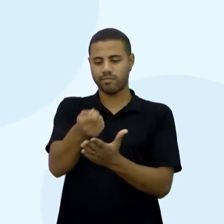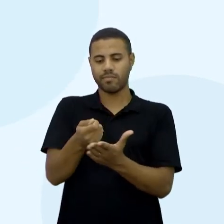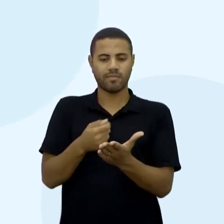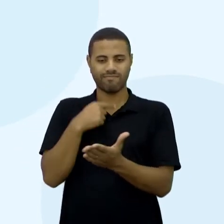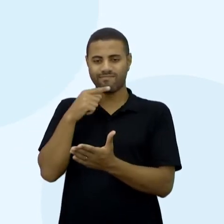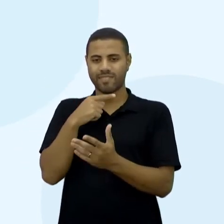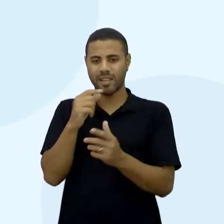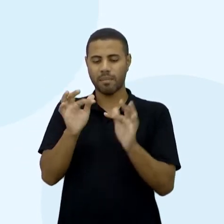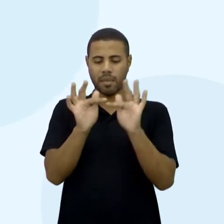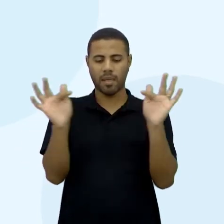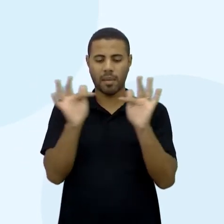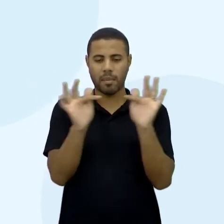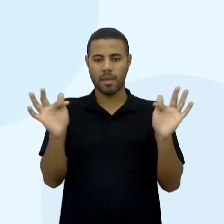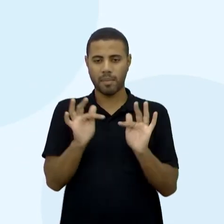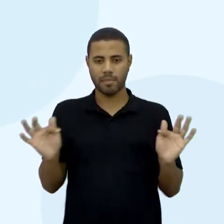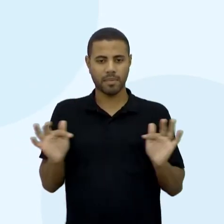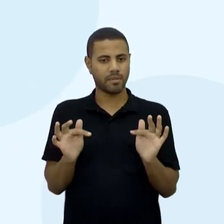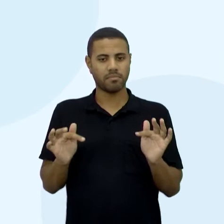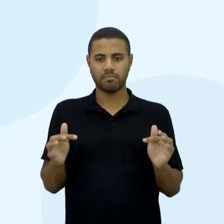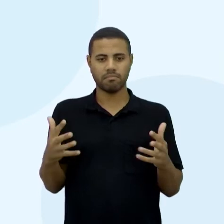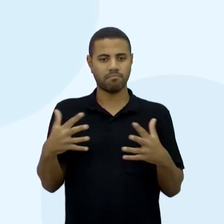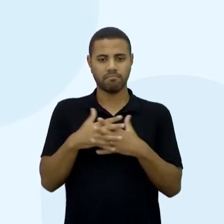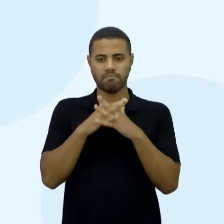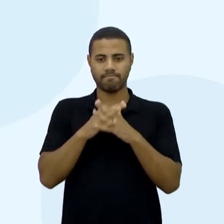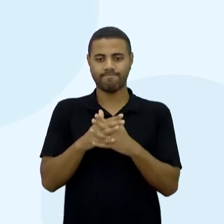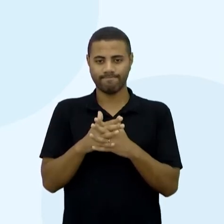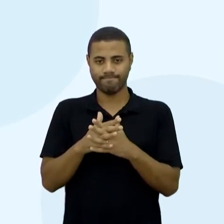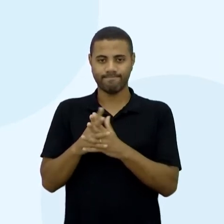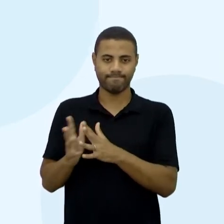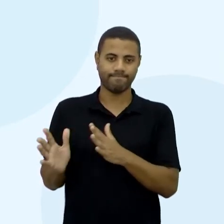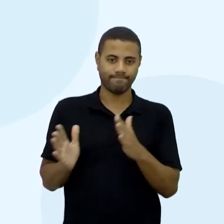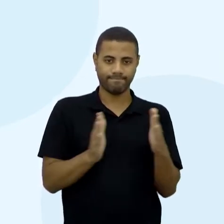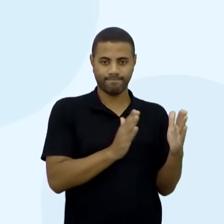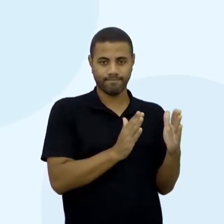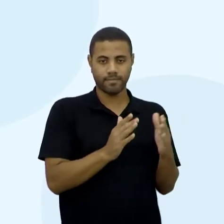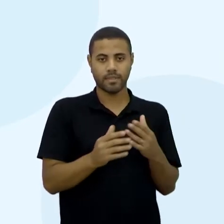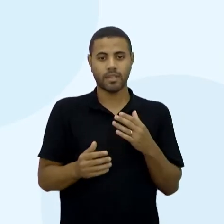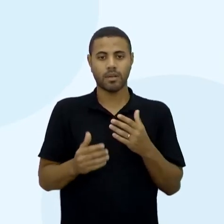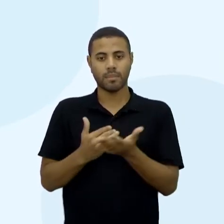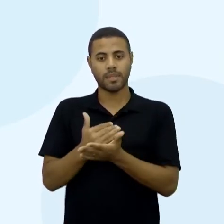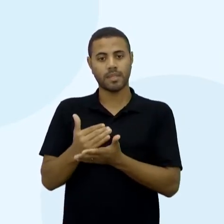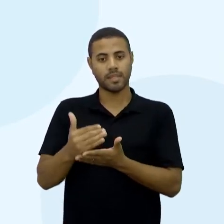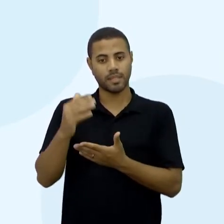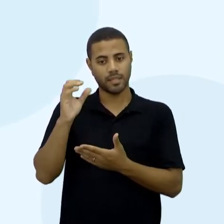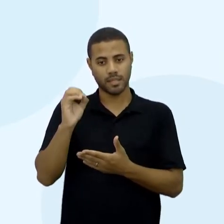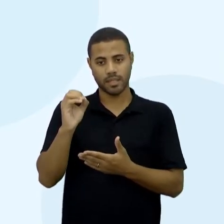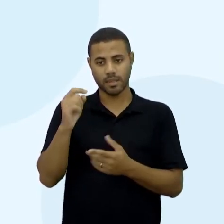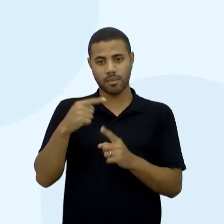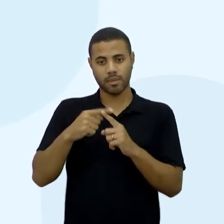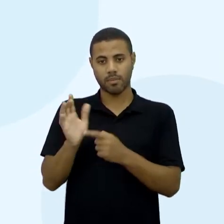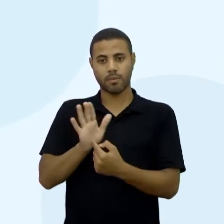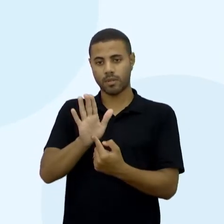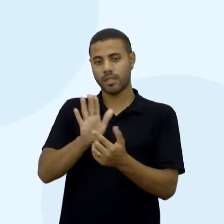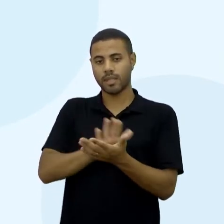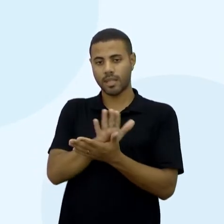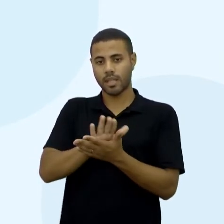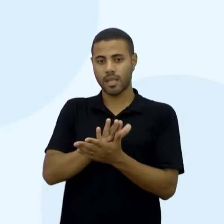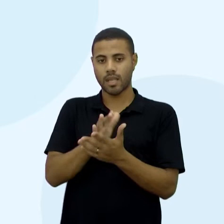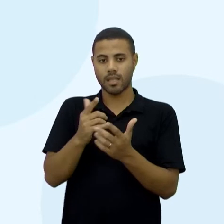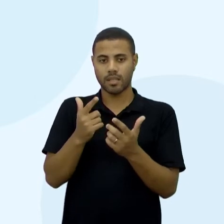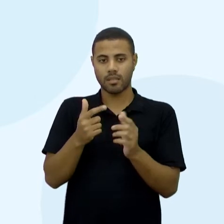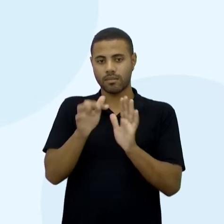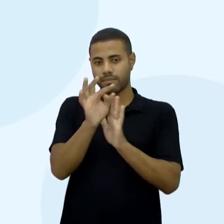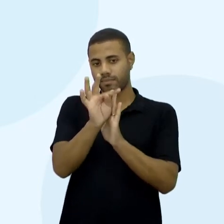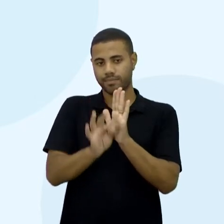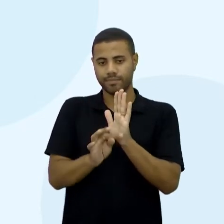que passa, mais, né? Muita coisa. Bom, começando na posição zero, porque não aparece nada na nossa expressão. Caso